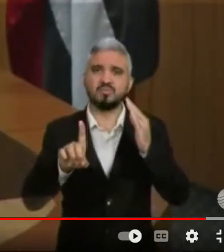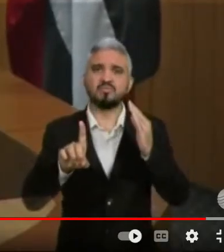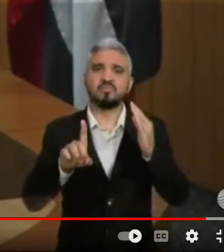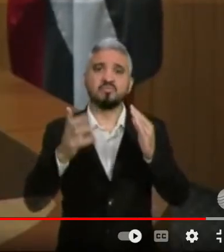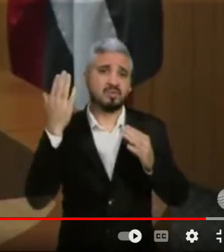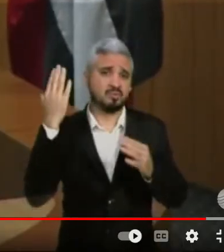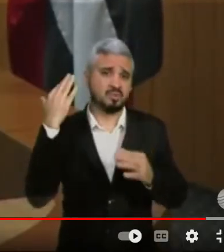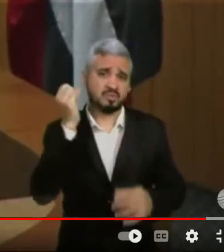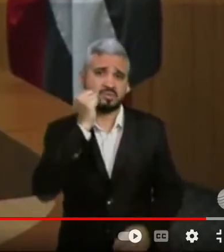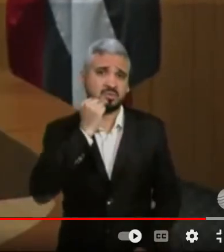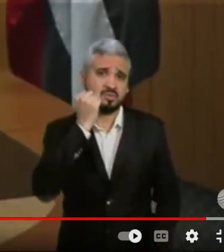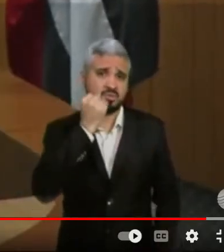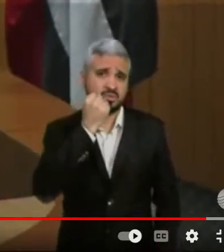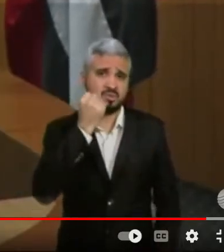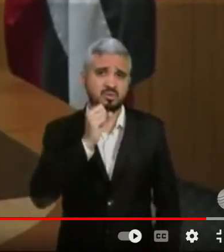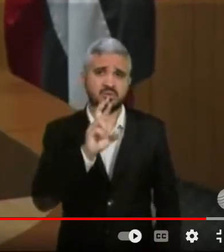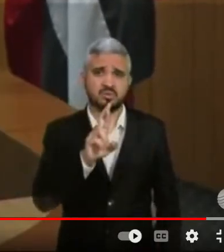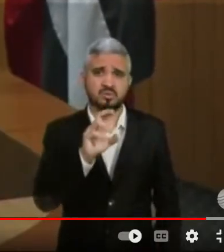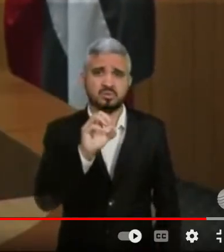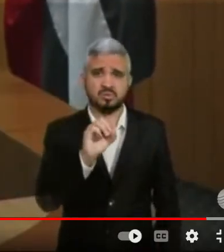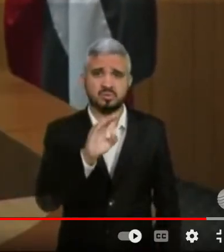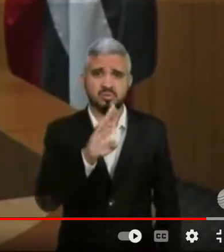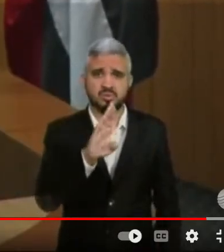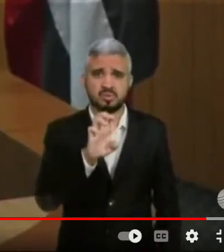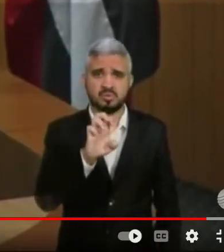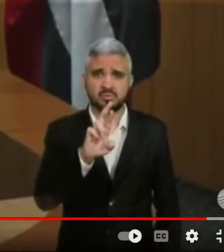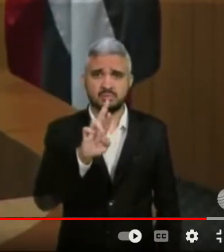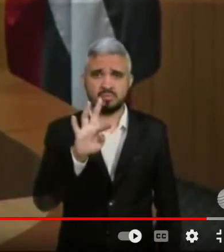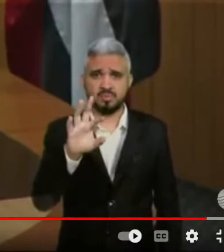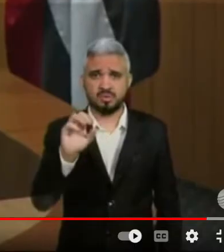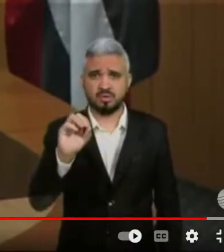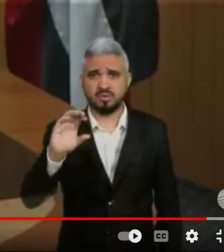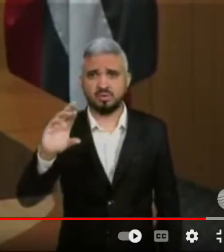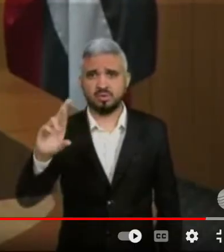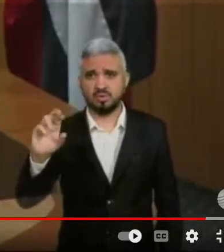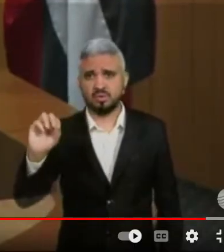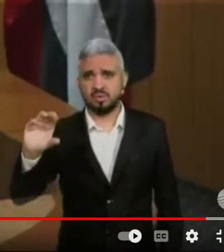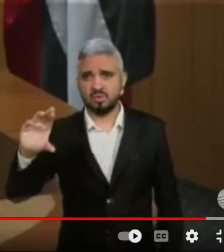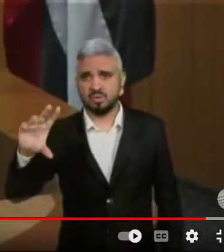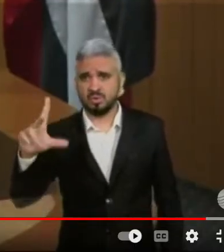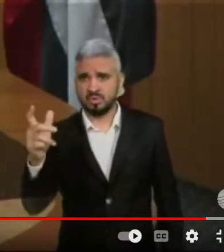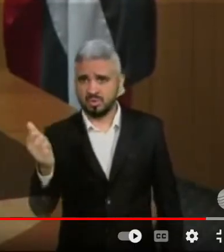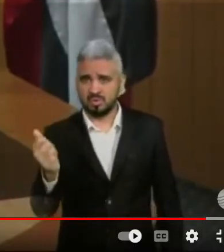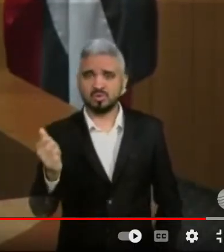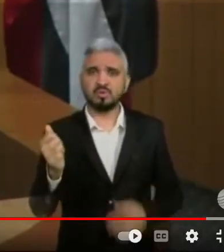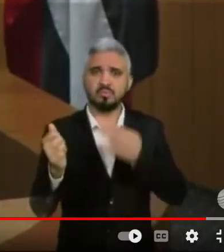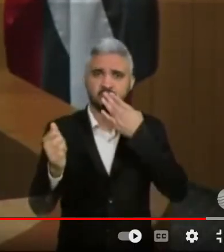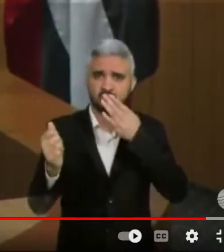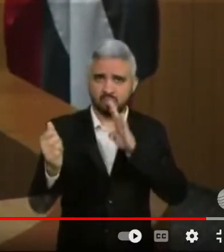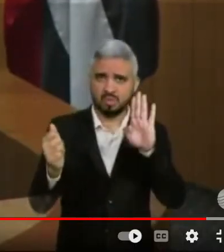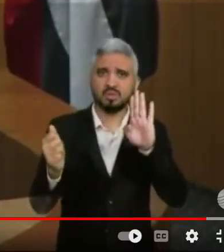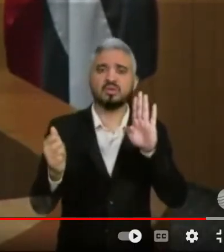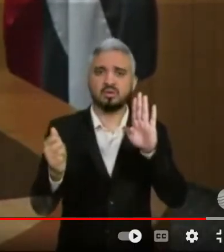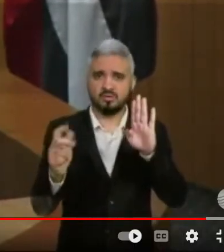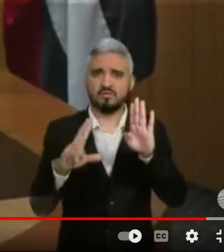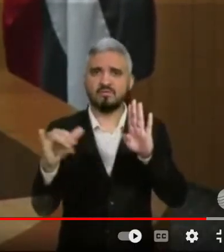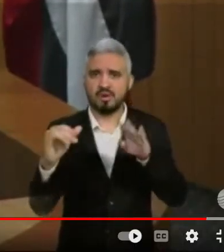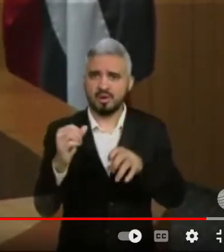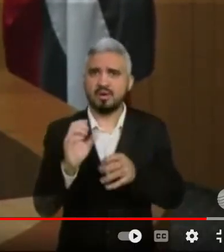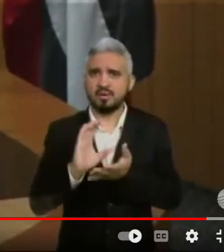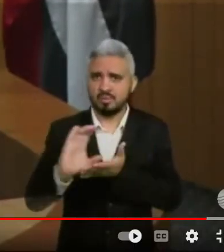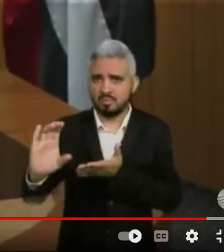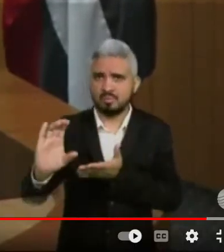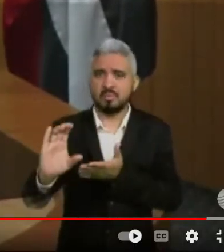prefeito Davidson Balé, ele até se empolgou e eu disse, olha, a gente precisa fazer esse papel sair do, esse projeto sair do papel e não ficar só na